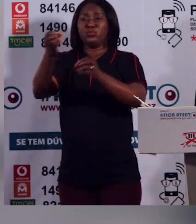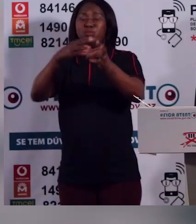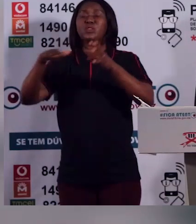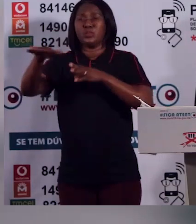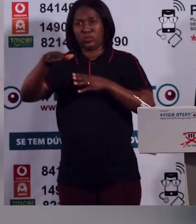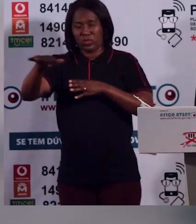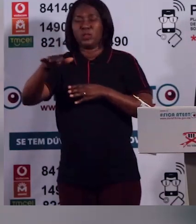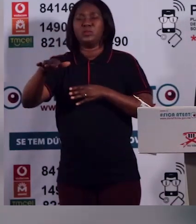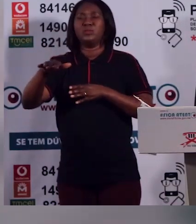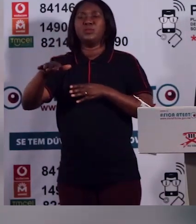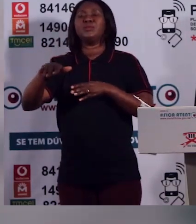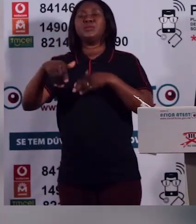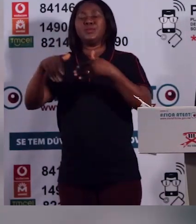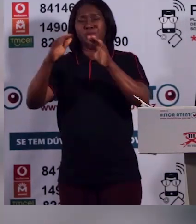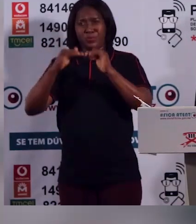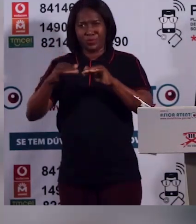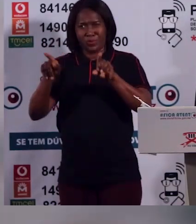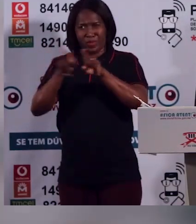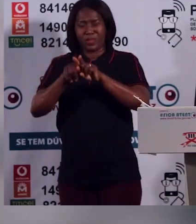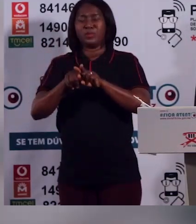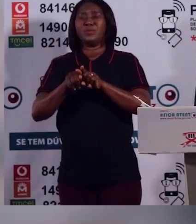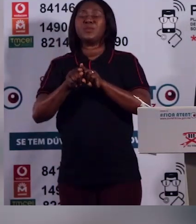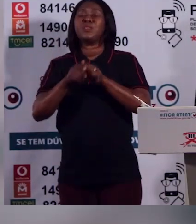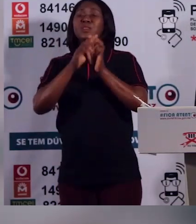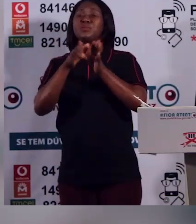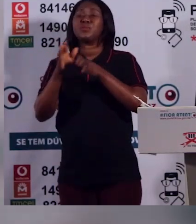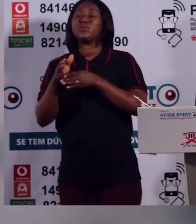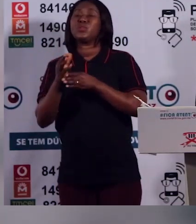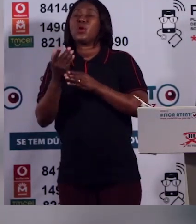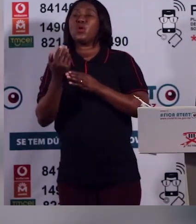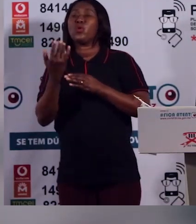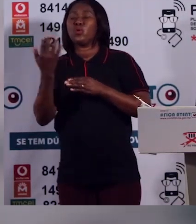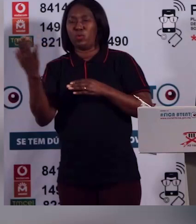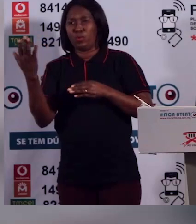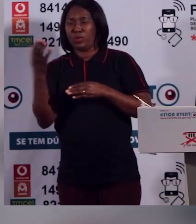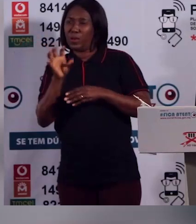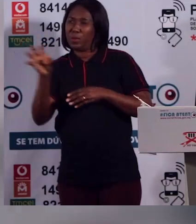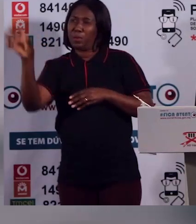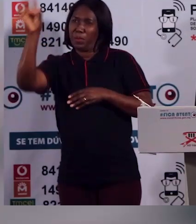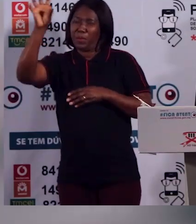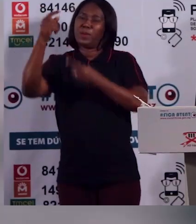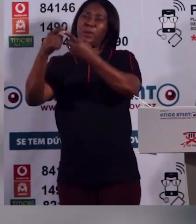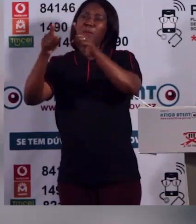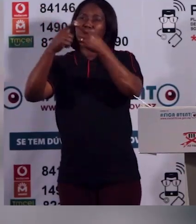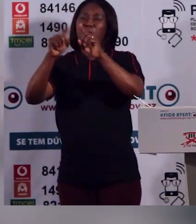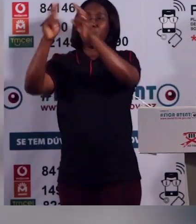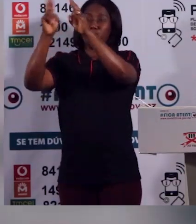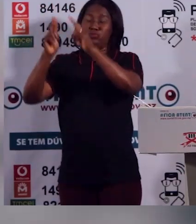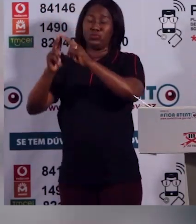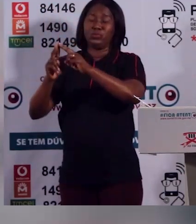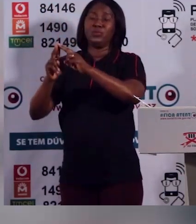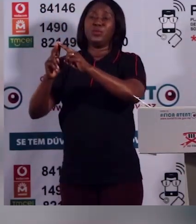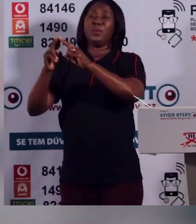temos ali também o número de casos que provém de outros países, os casos importados,